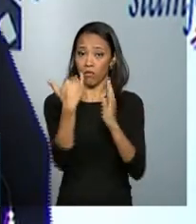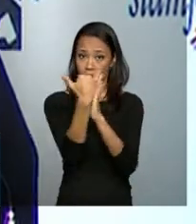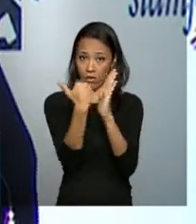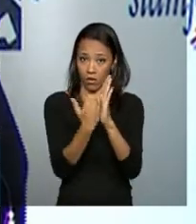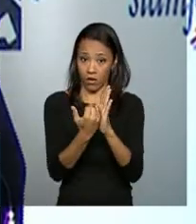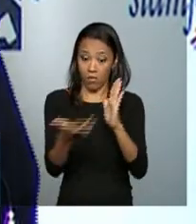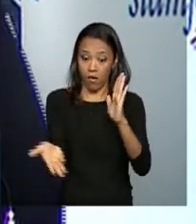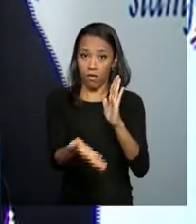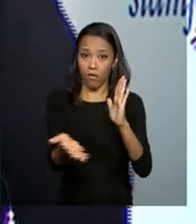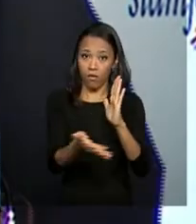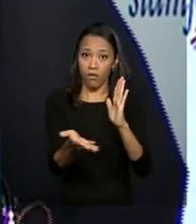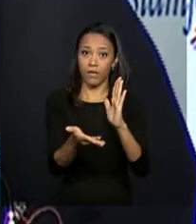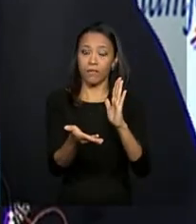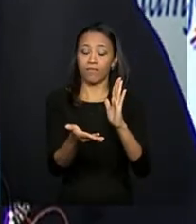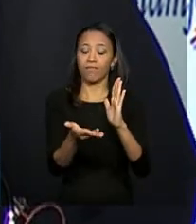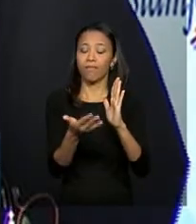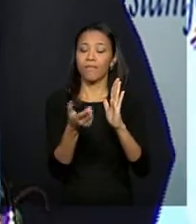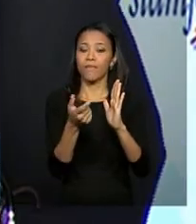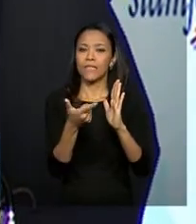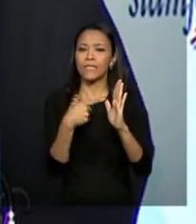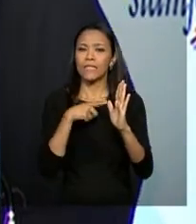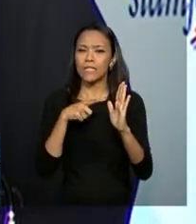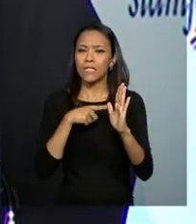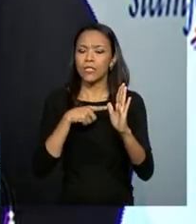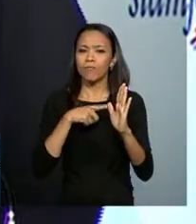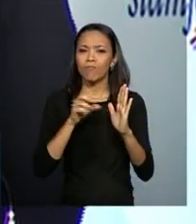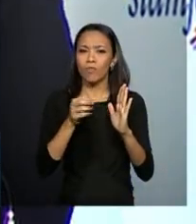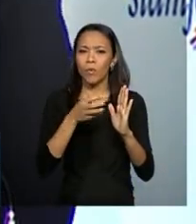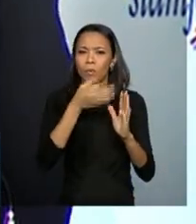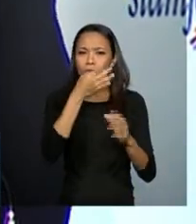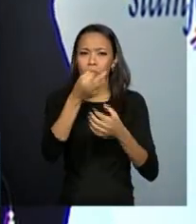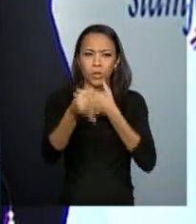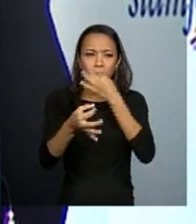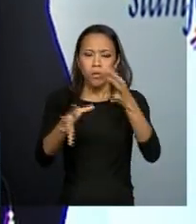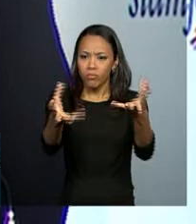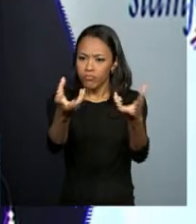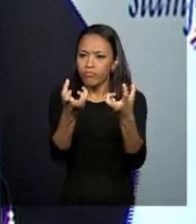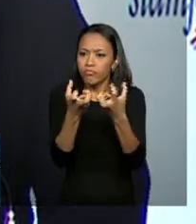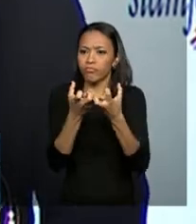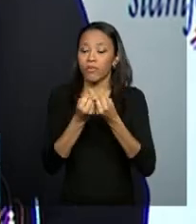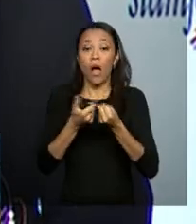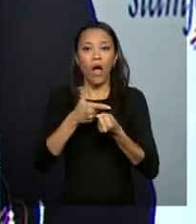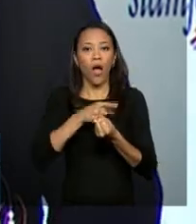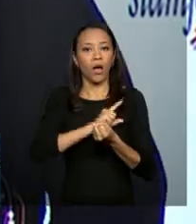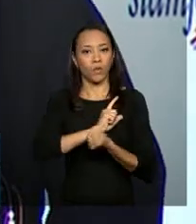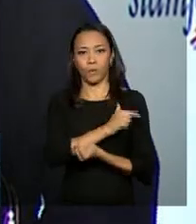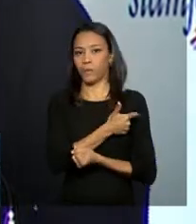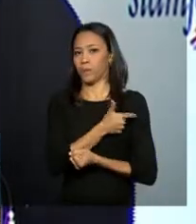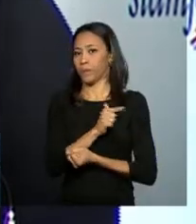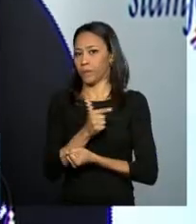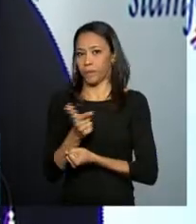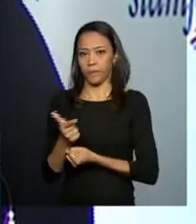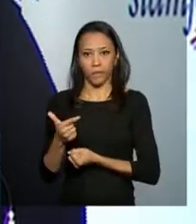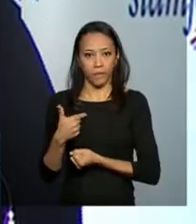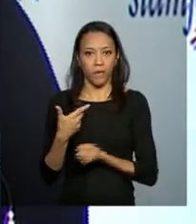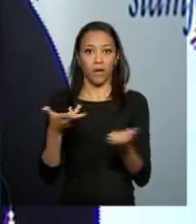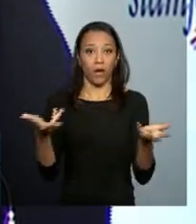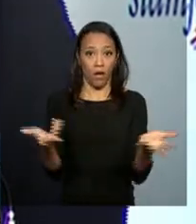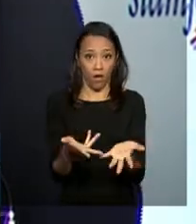se beneficia de um grau de absorção que nós não tínhamos antes. Nós vamos abrir